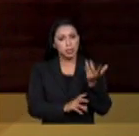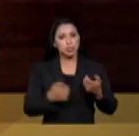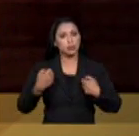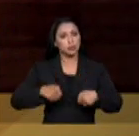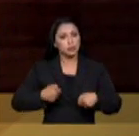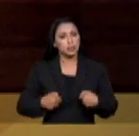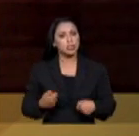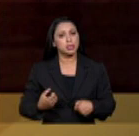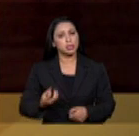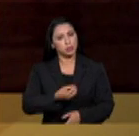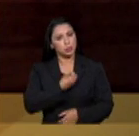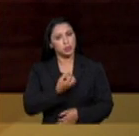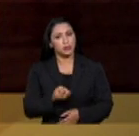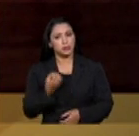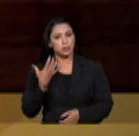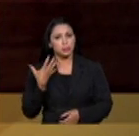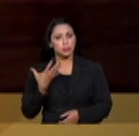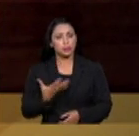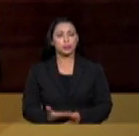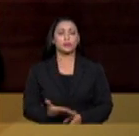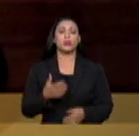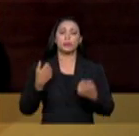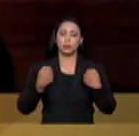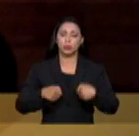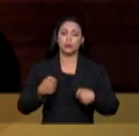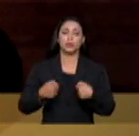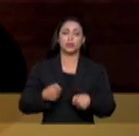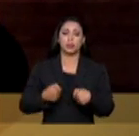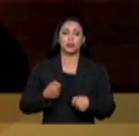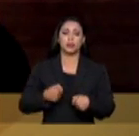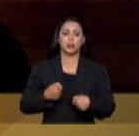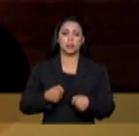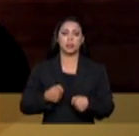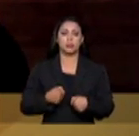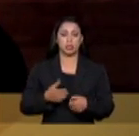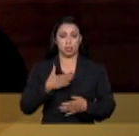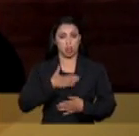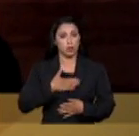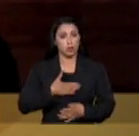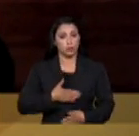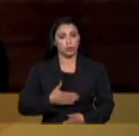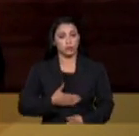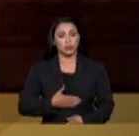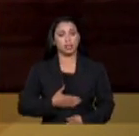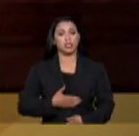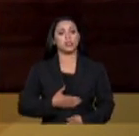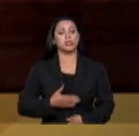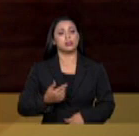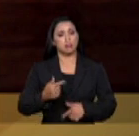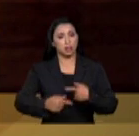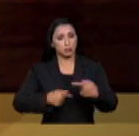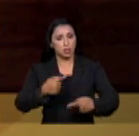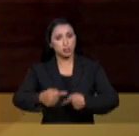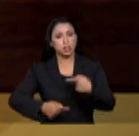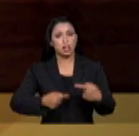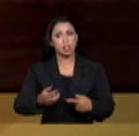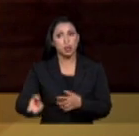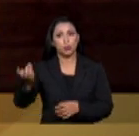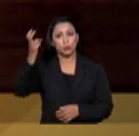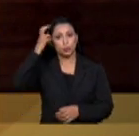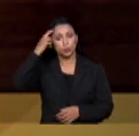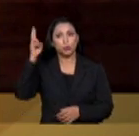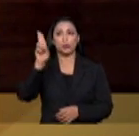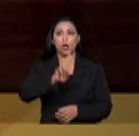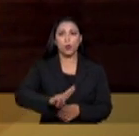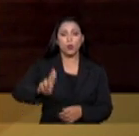a seu bem-estar e as necessárias à sua reprodução física e cultural segundo seus usos costumes